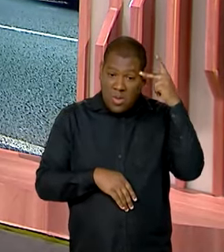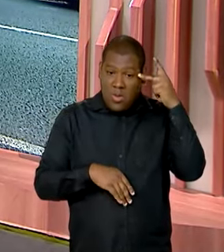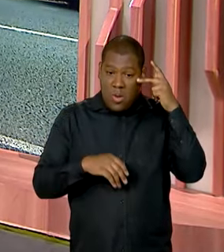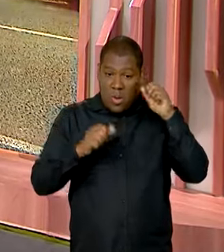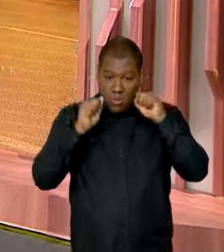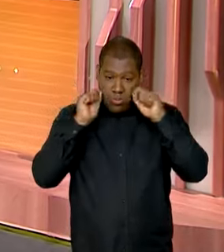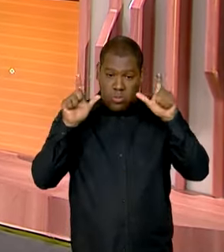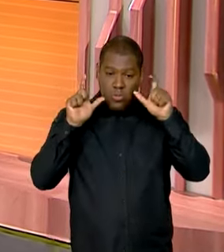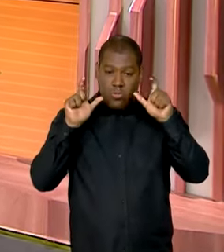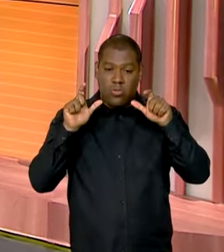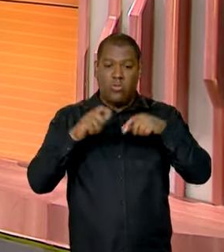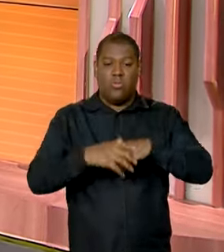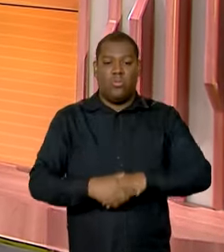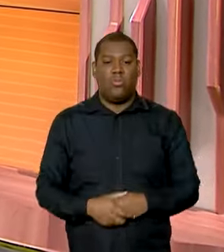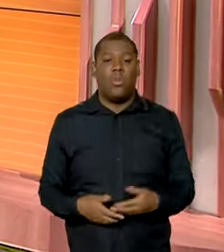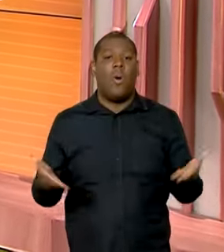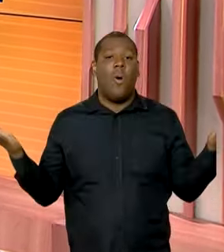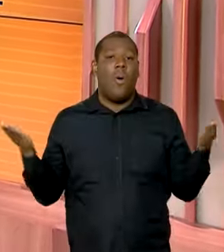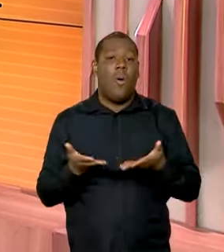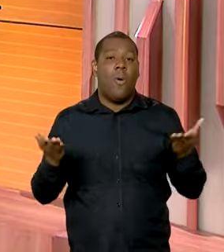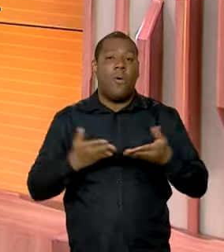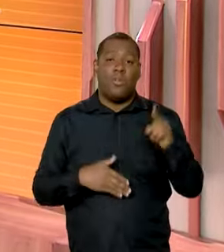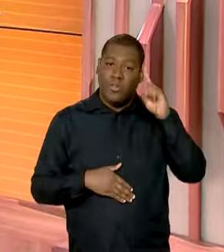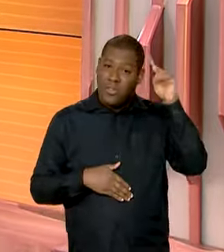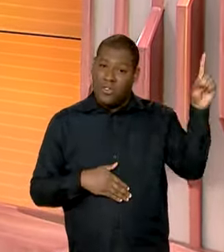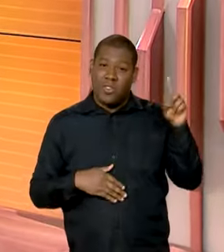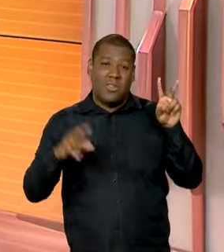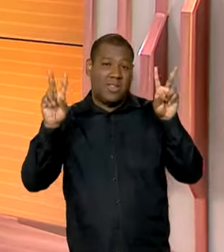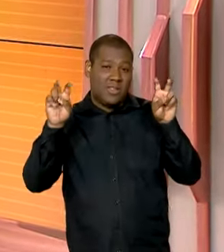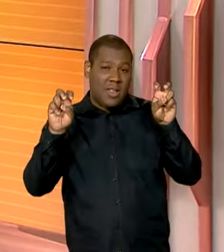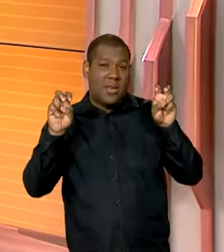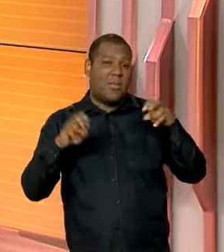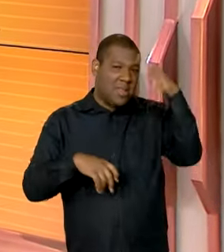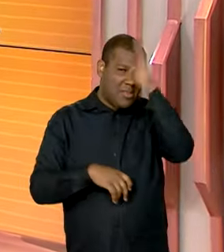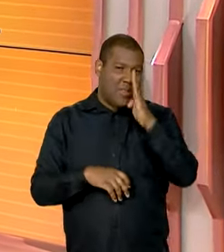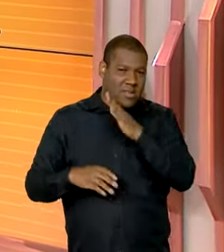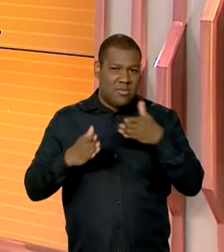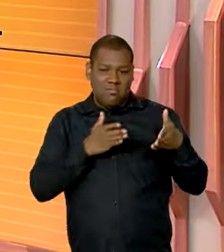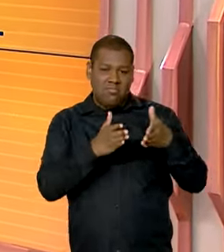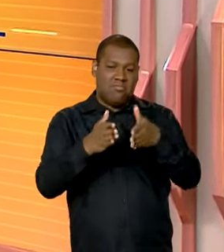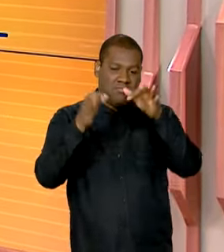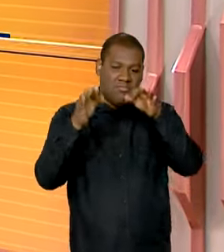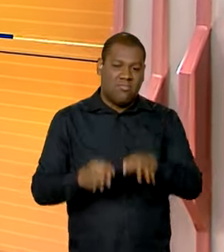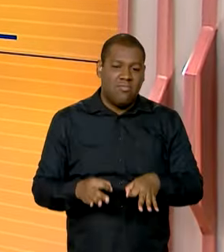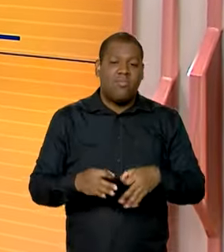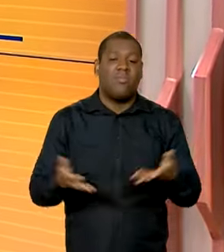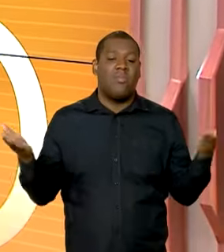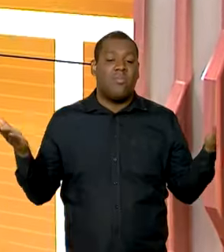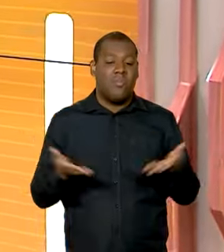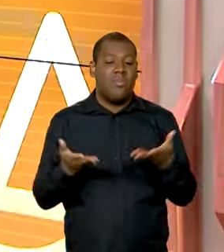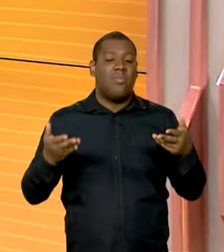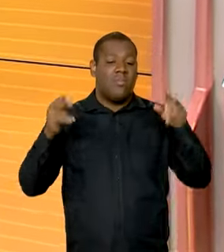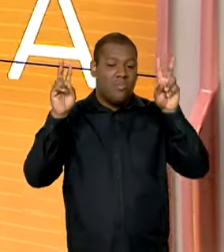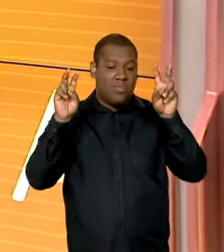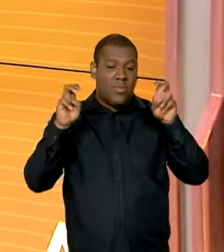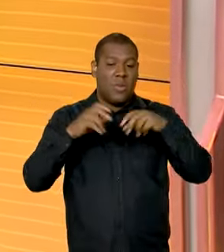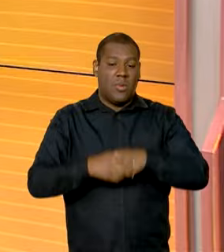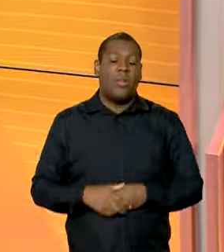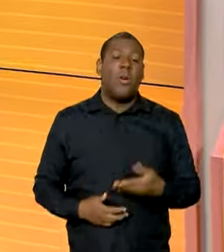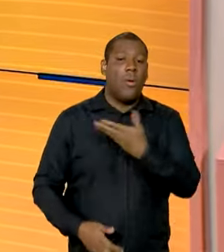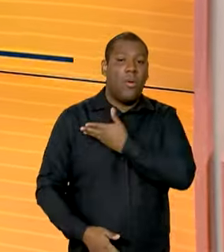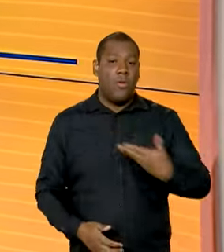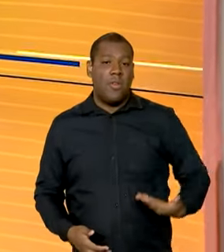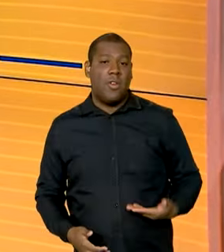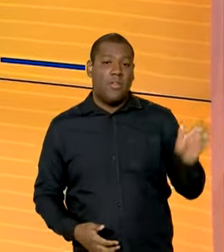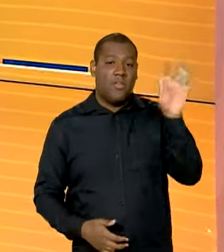Fernanda. E hoje é dia do nosso quadro Brasil no Rumo Certo. O assunto desta semana são os investimentos do governo